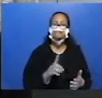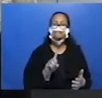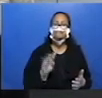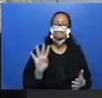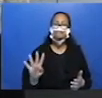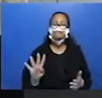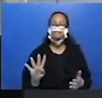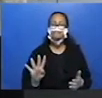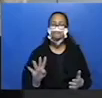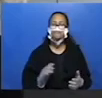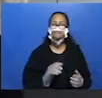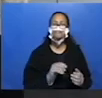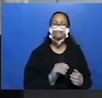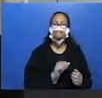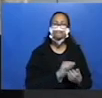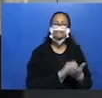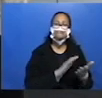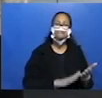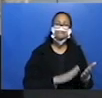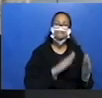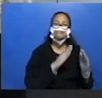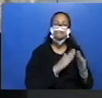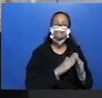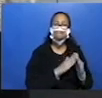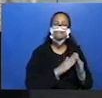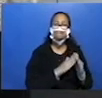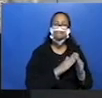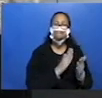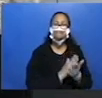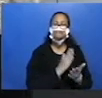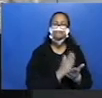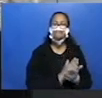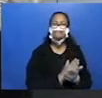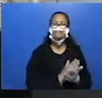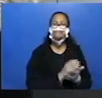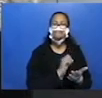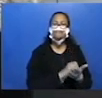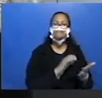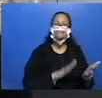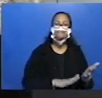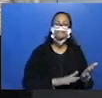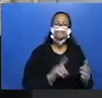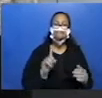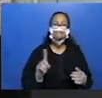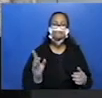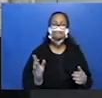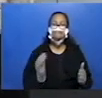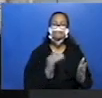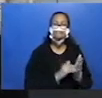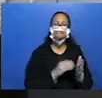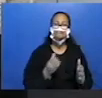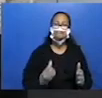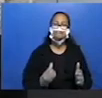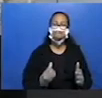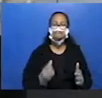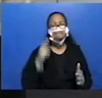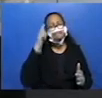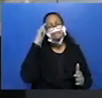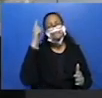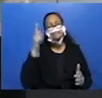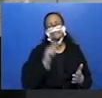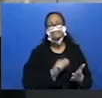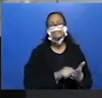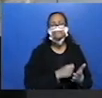tarefa 19, 20 e 21, as páginas, e os exercícios de 1 a 6. Tirar dúvidas, corrigir